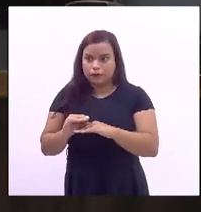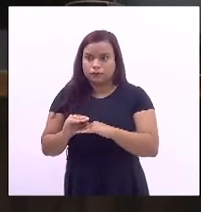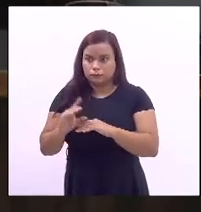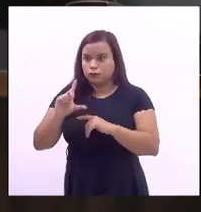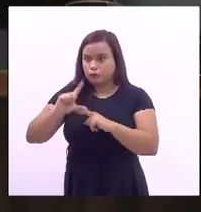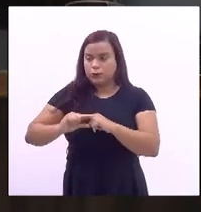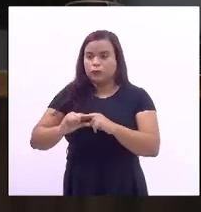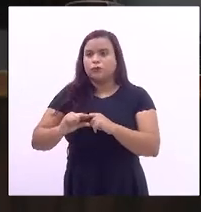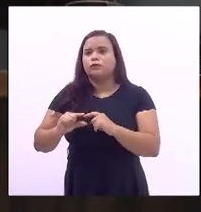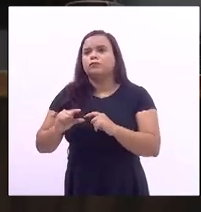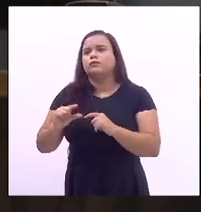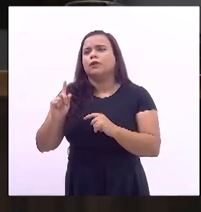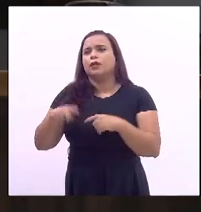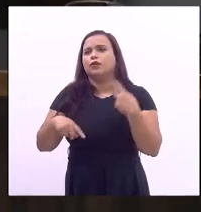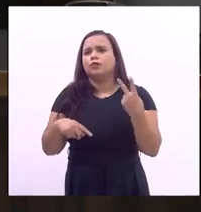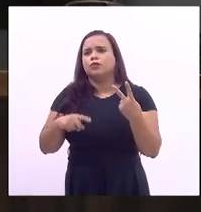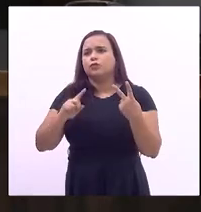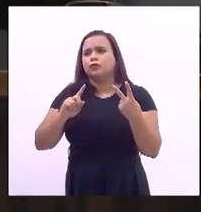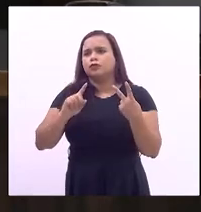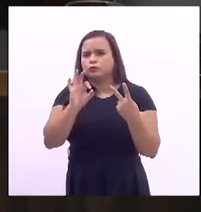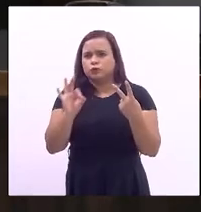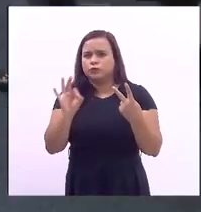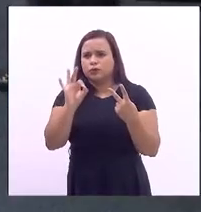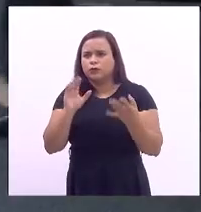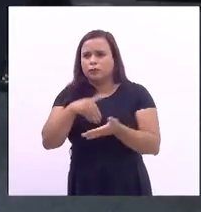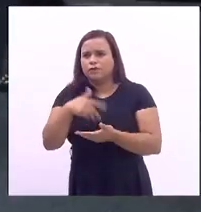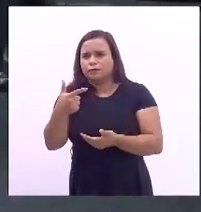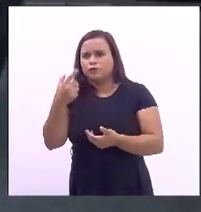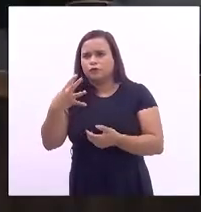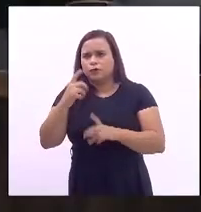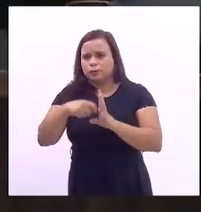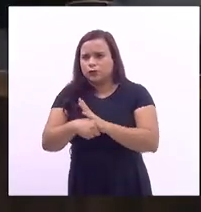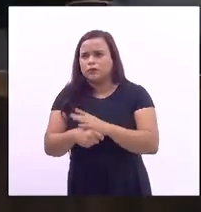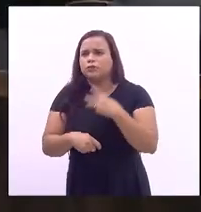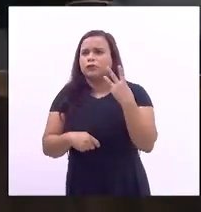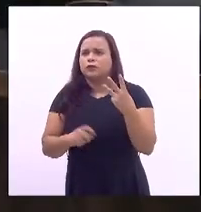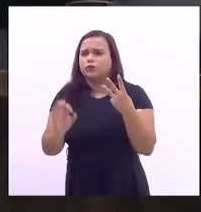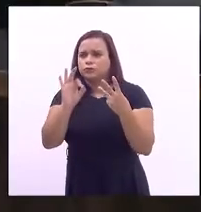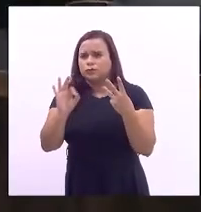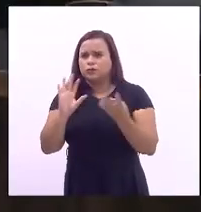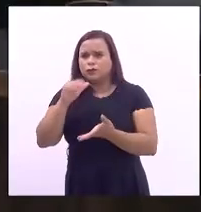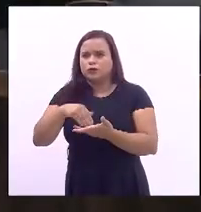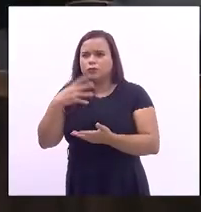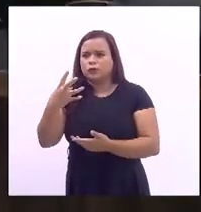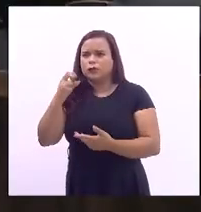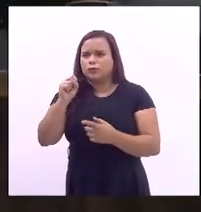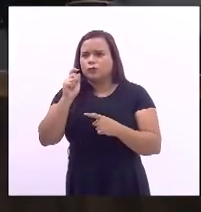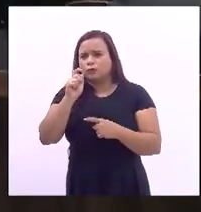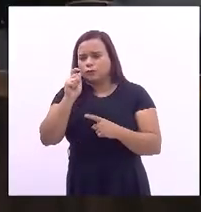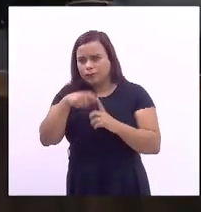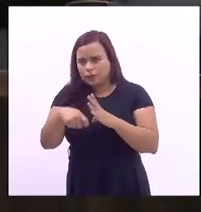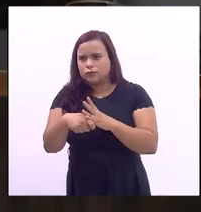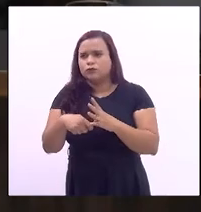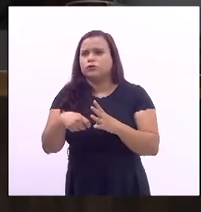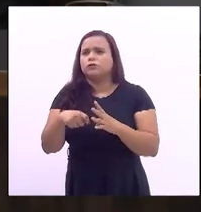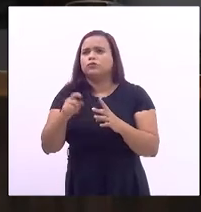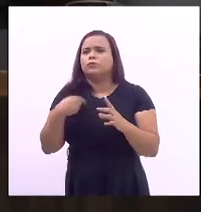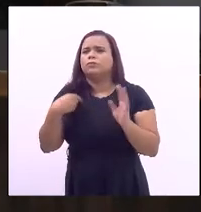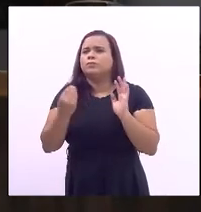Então fui naquela dois por cento até 24 meses três por cento até 48 meses e aí botei Salvo